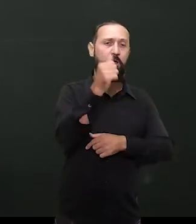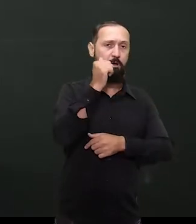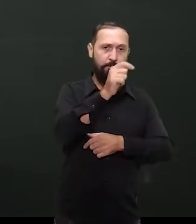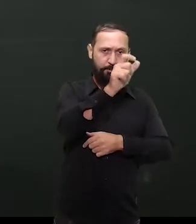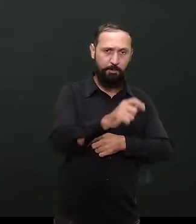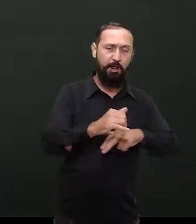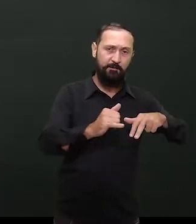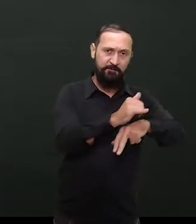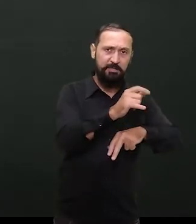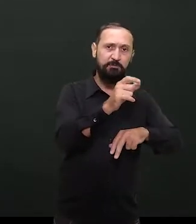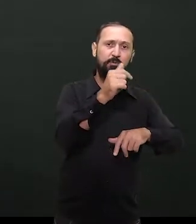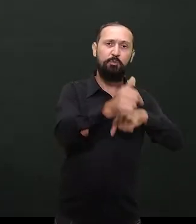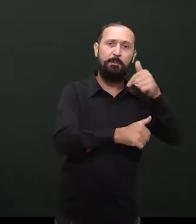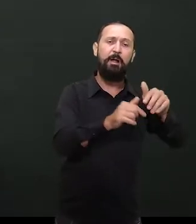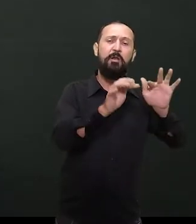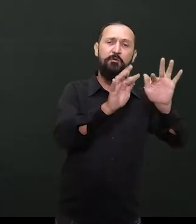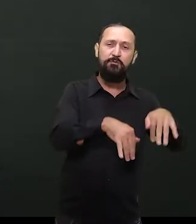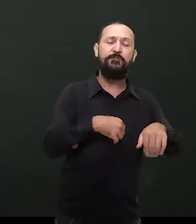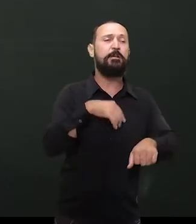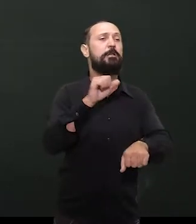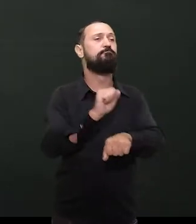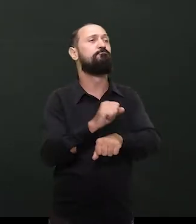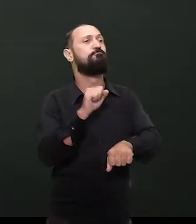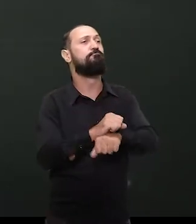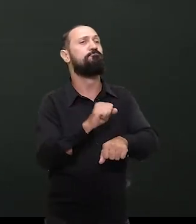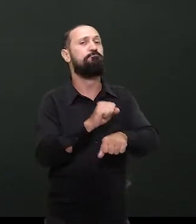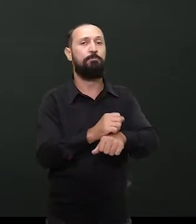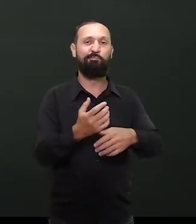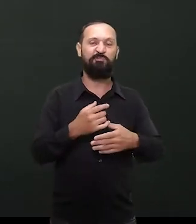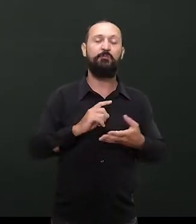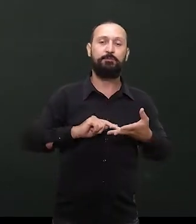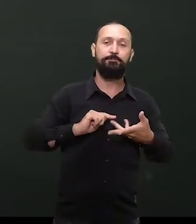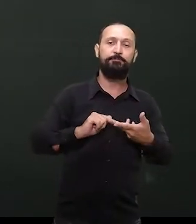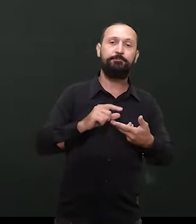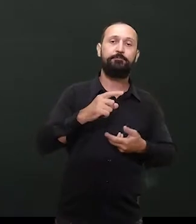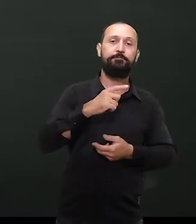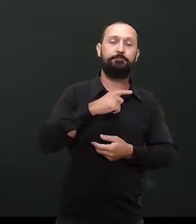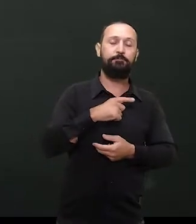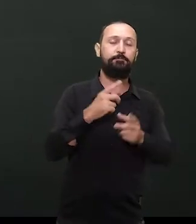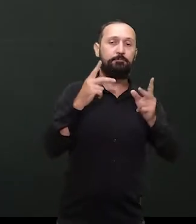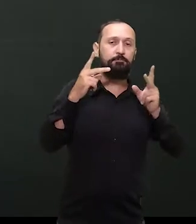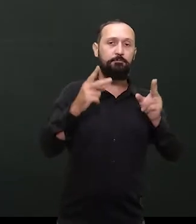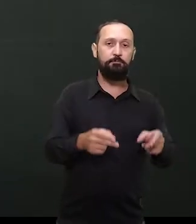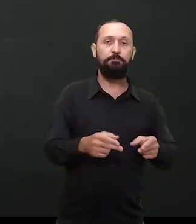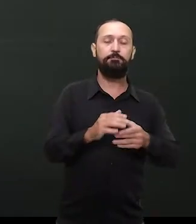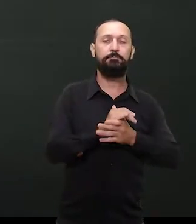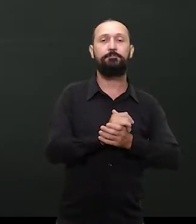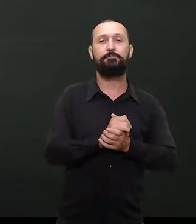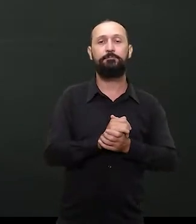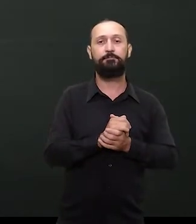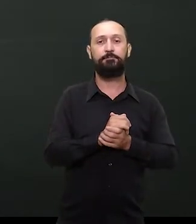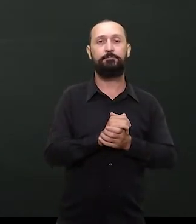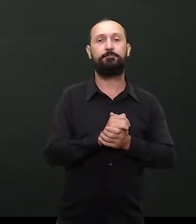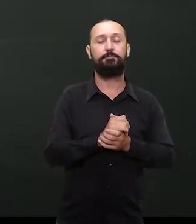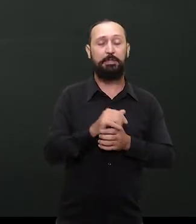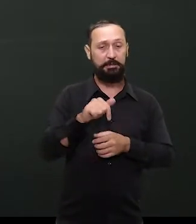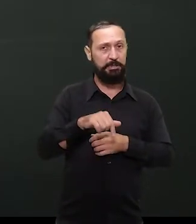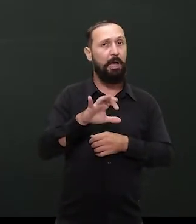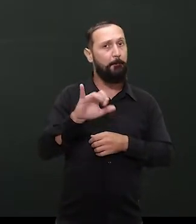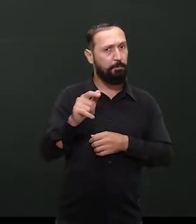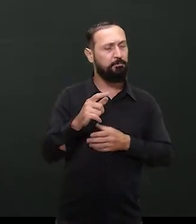saída do trabalho dela houve vários casos de feminicídio nesse nessa